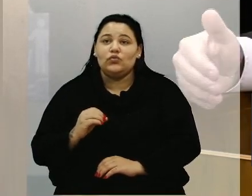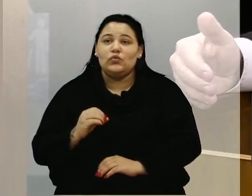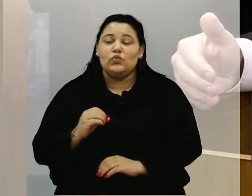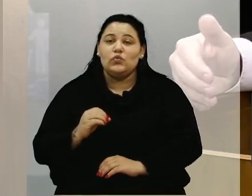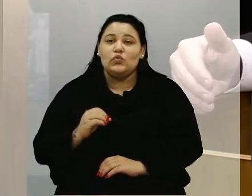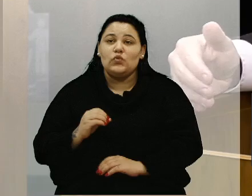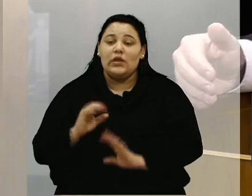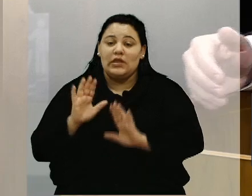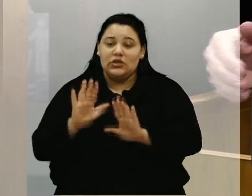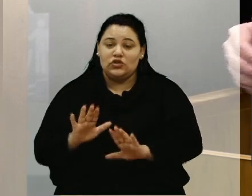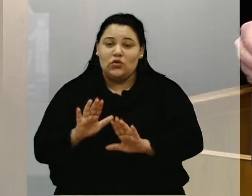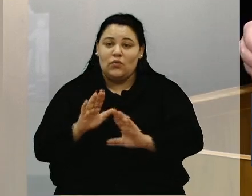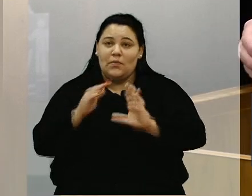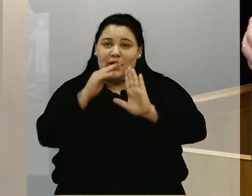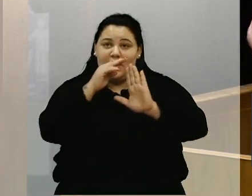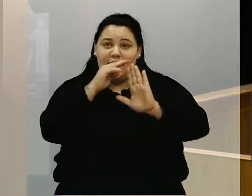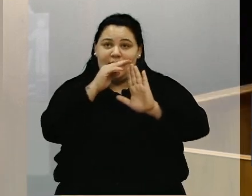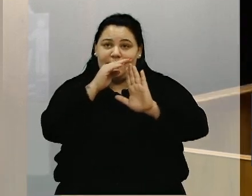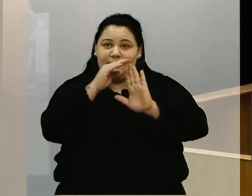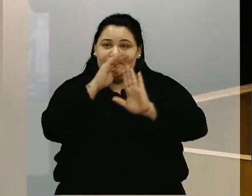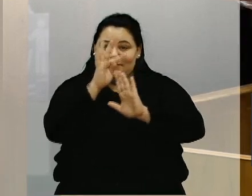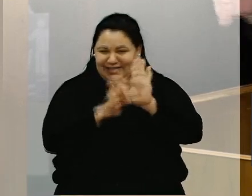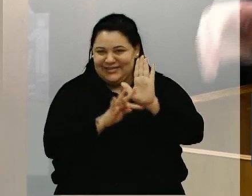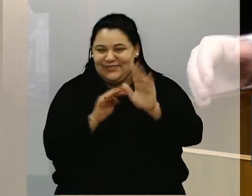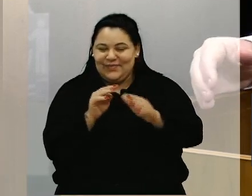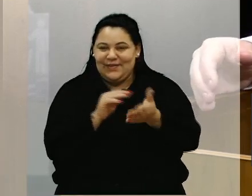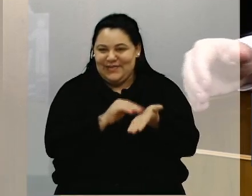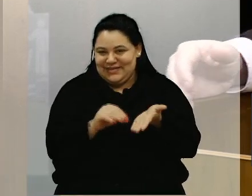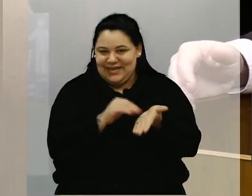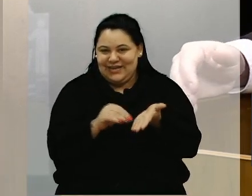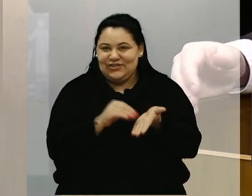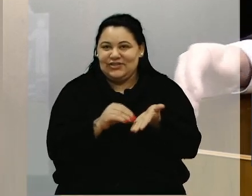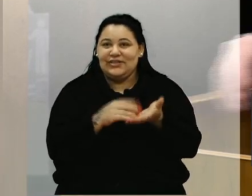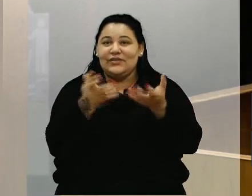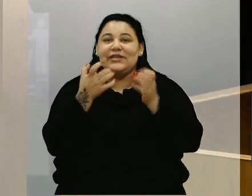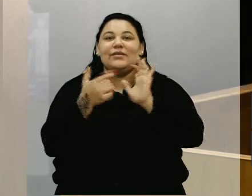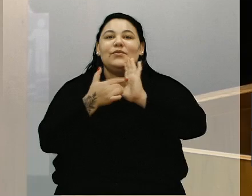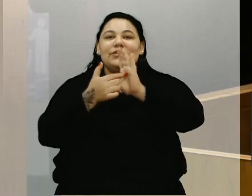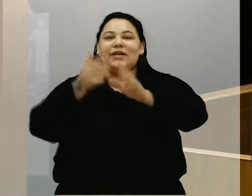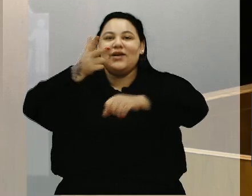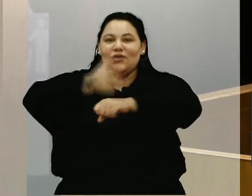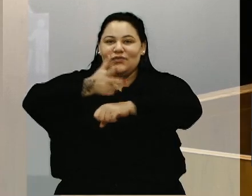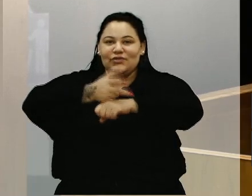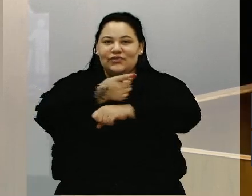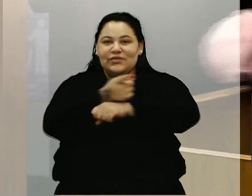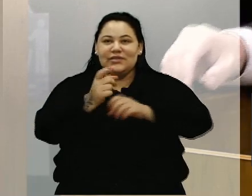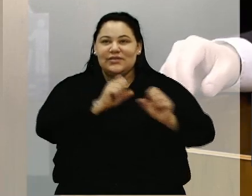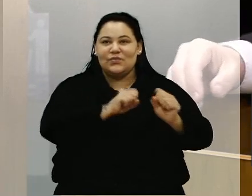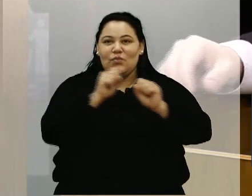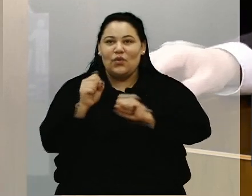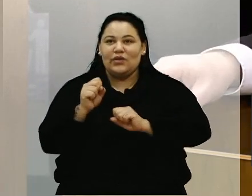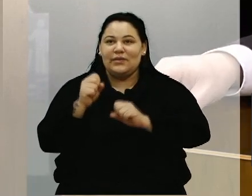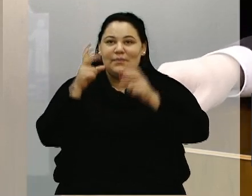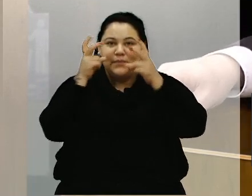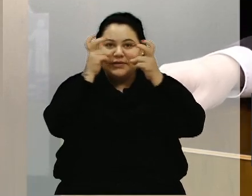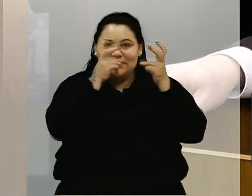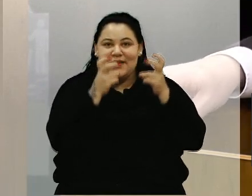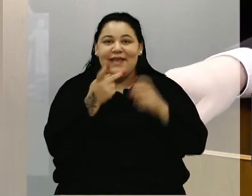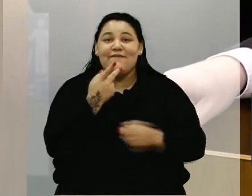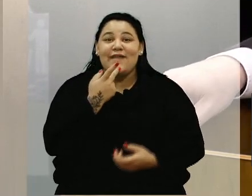nesta passagem que eu gostaria de passar o vídeo com a mensagem. Vocês podem perceber, ele fala português, mas com um